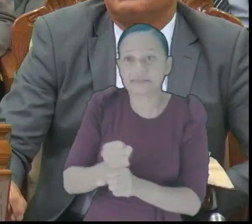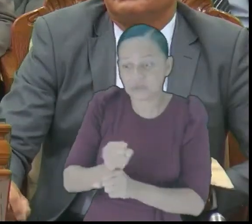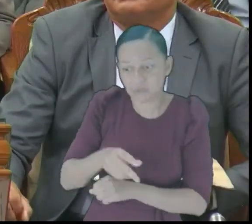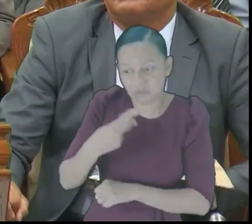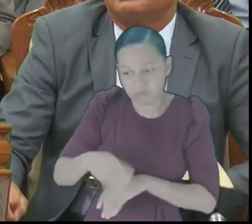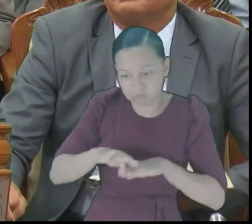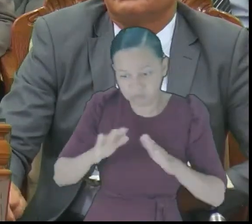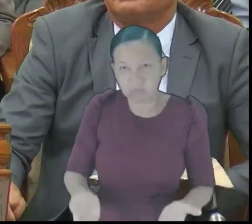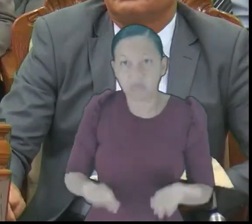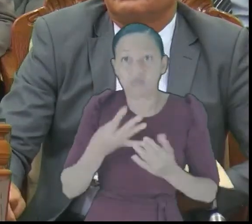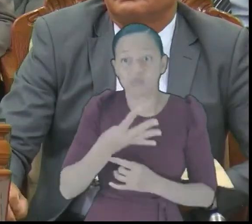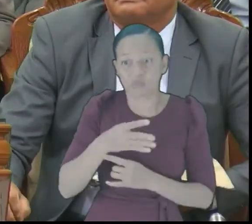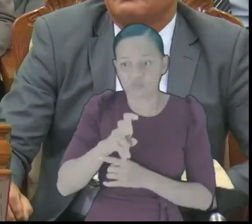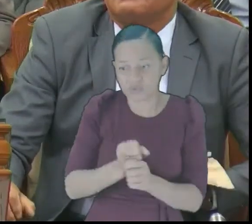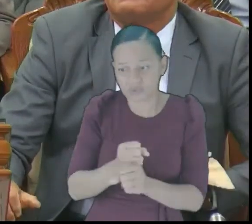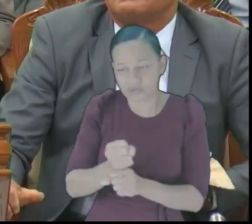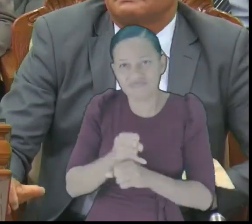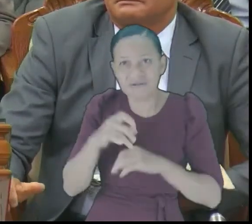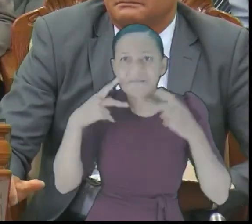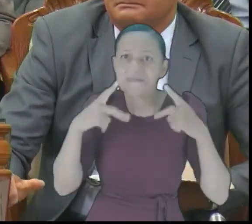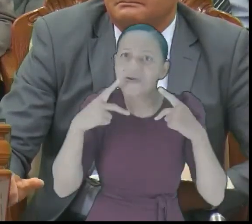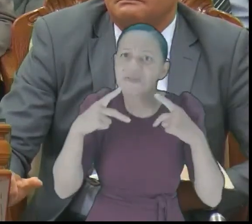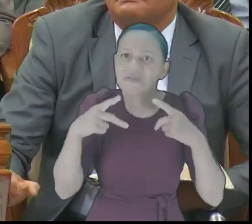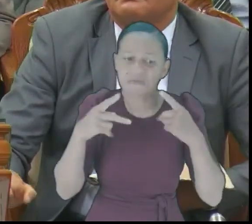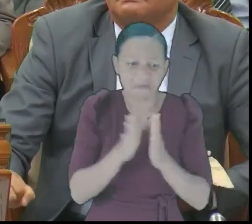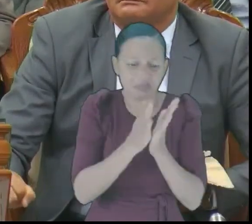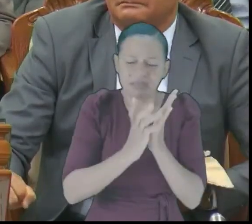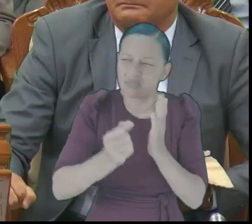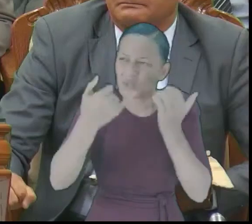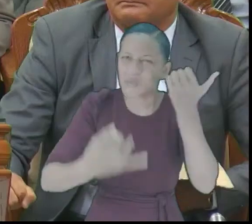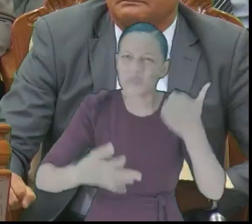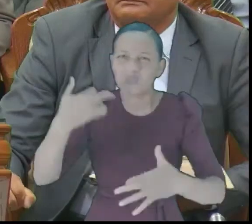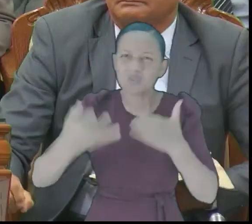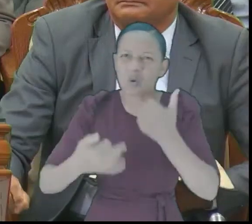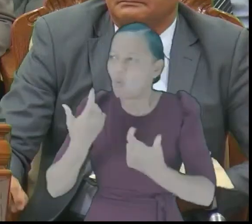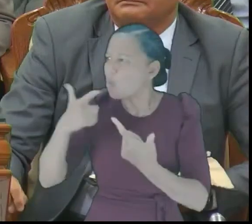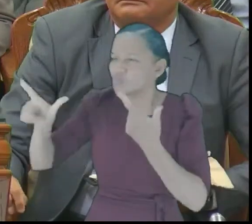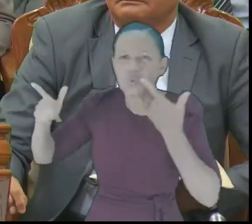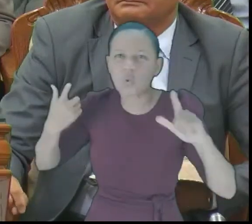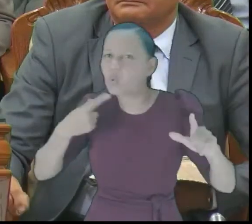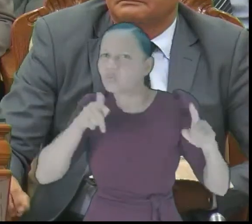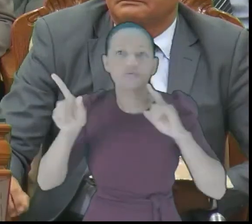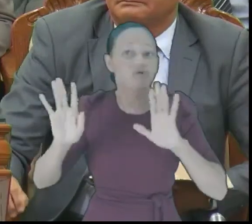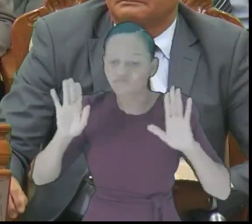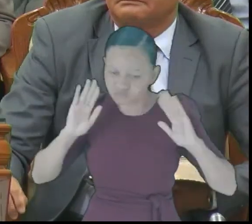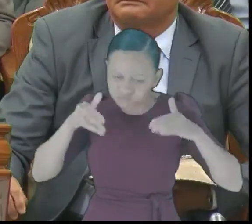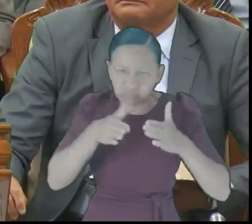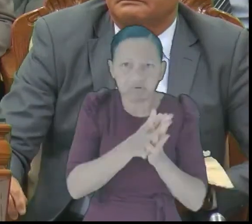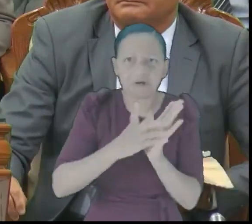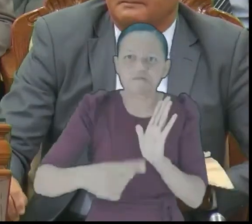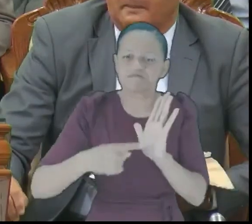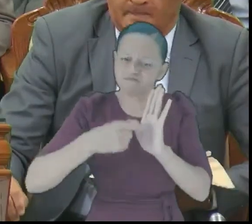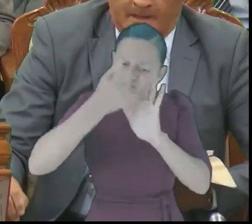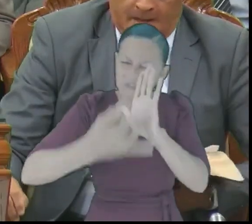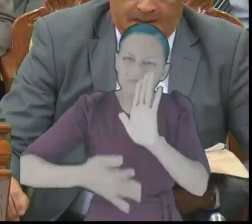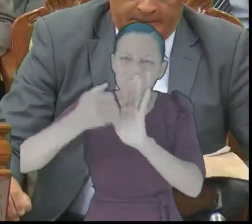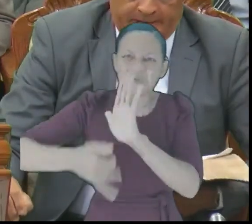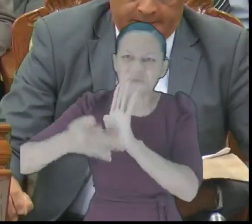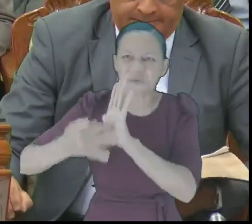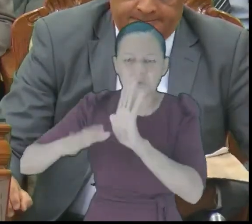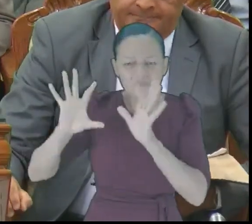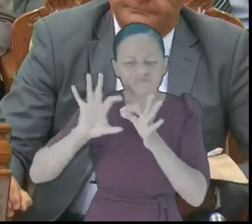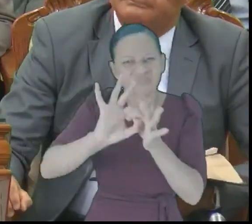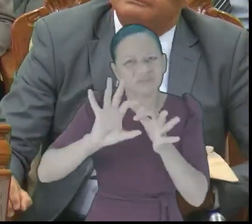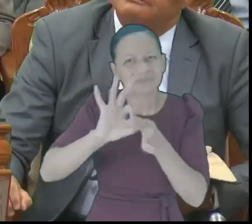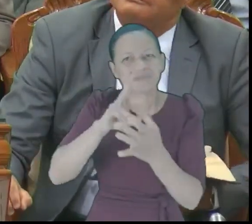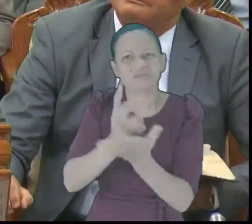e 45 anos que prego o Evangelho e eu nunca preguei coisa fora da Bíblia. Eu só quero pregar o que está escrito na santa e